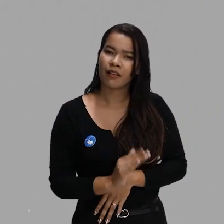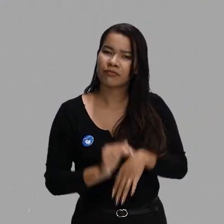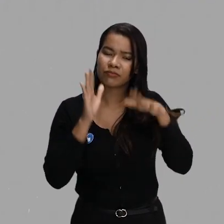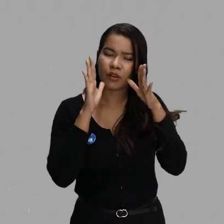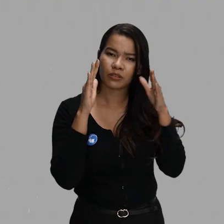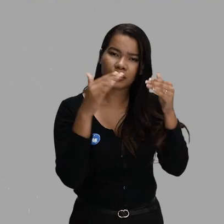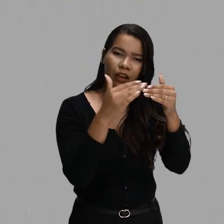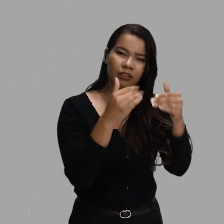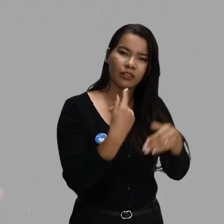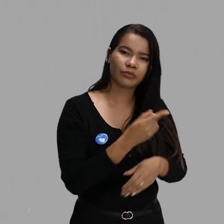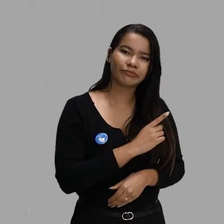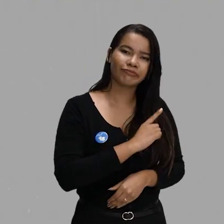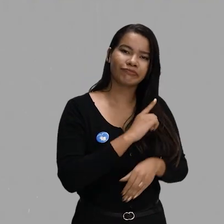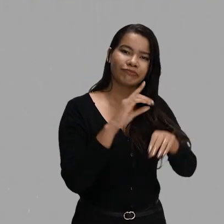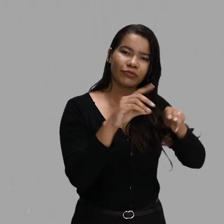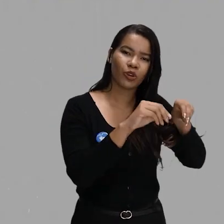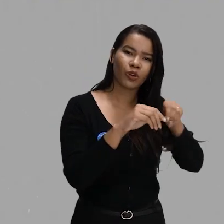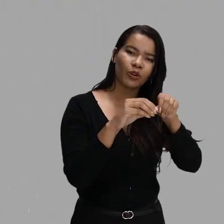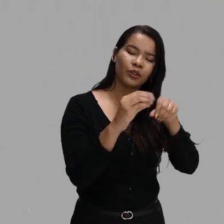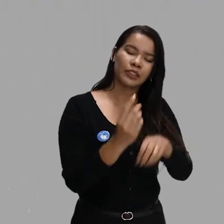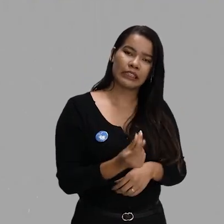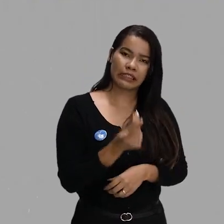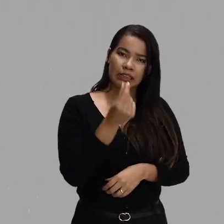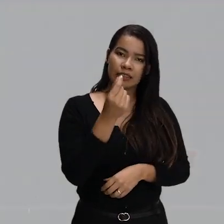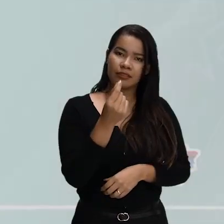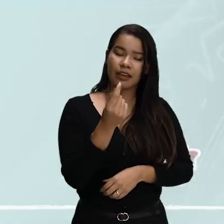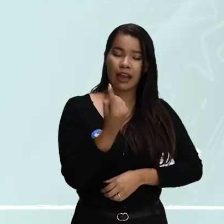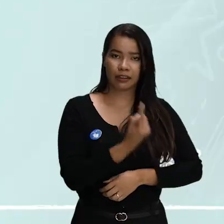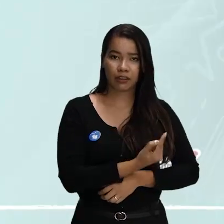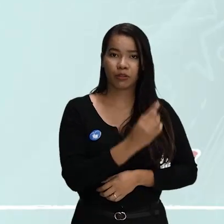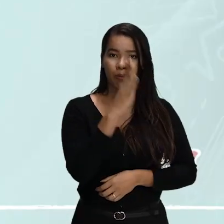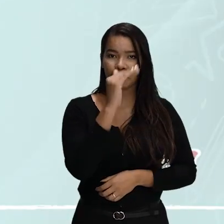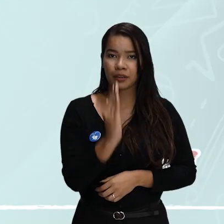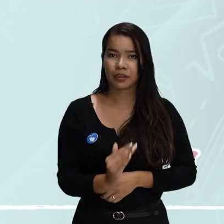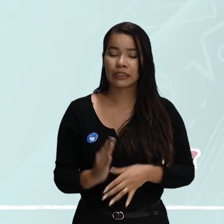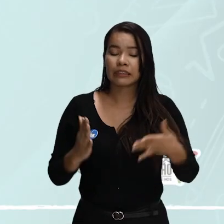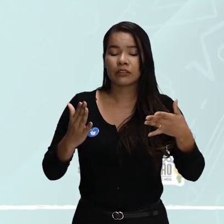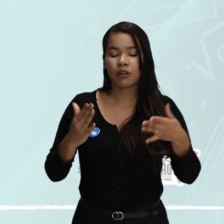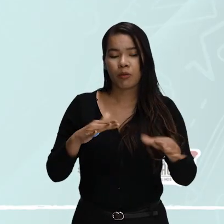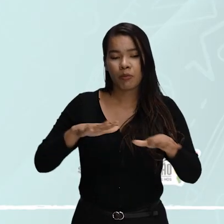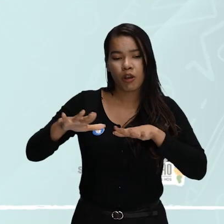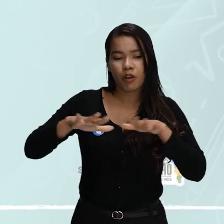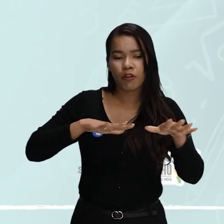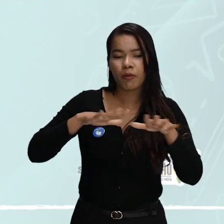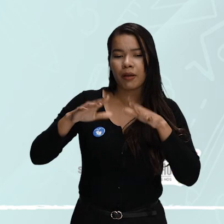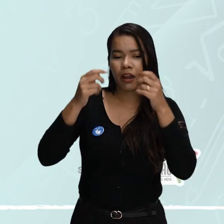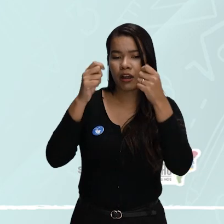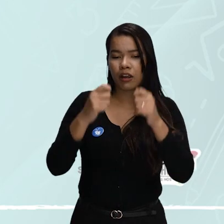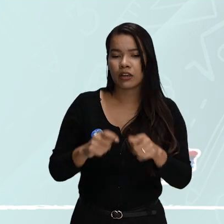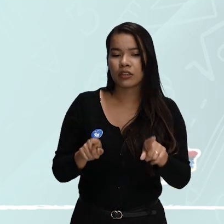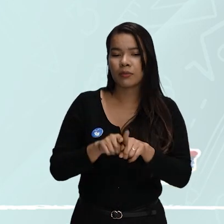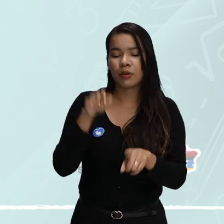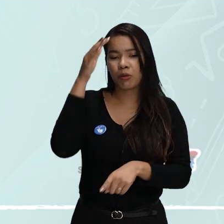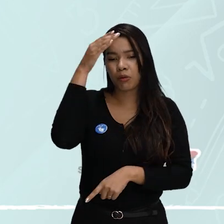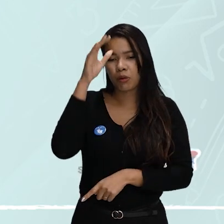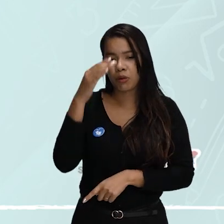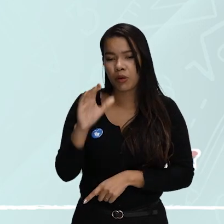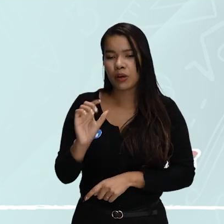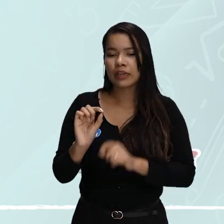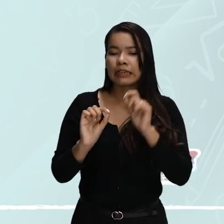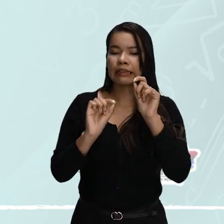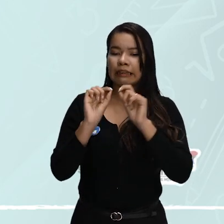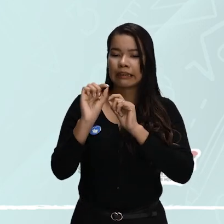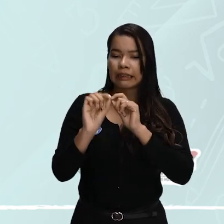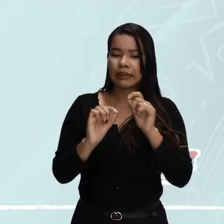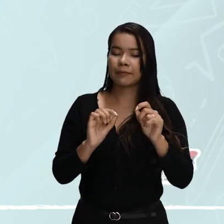riqueza presente aqui no Brasil. Então, ele é um movimento artístico e cultural que